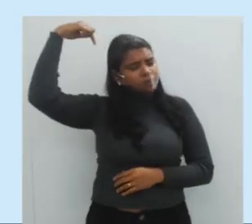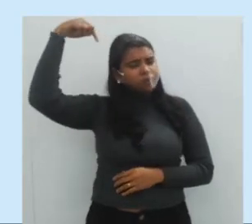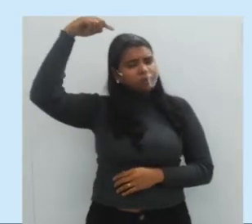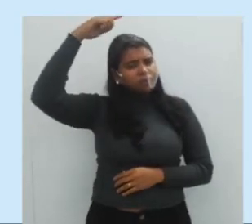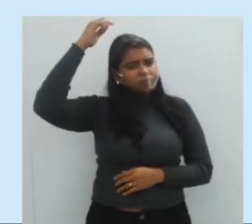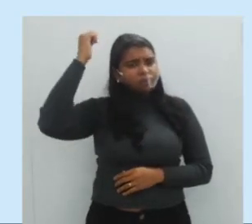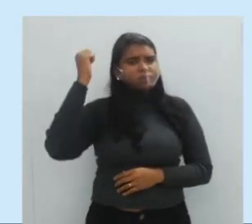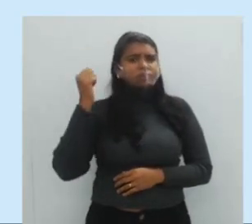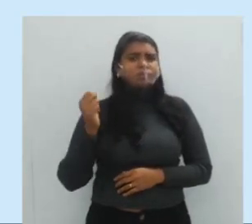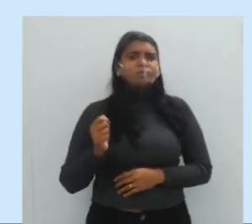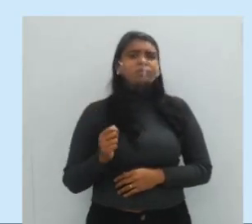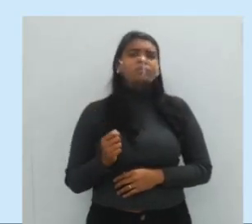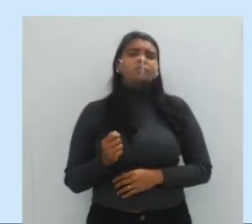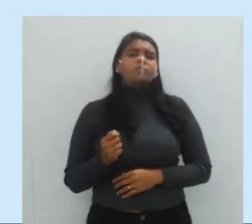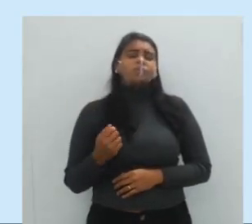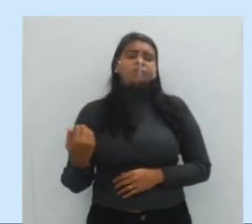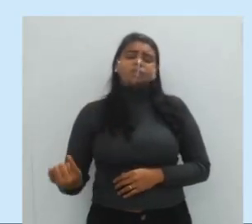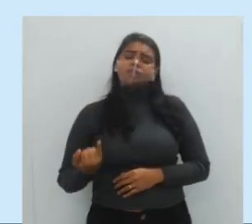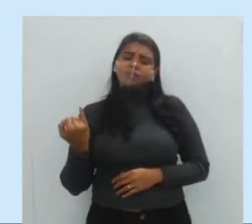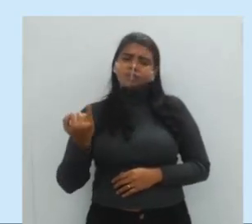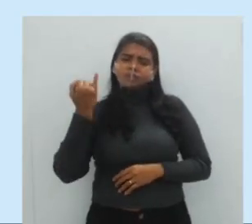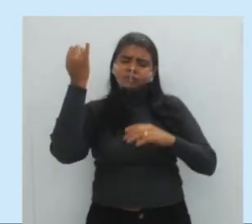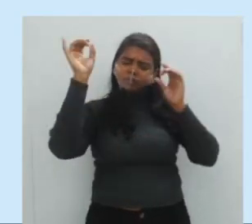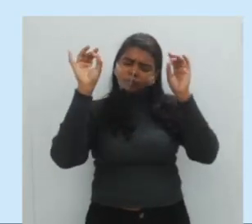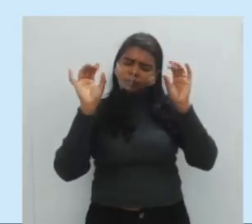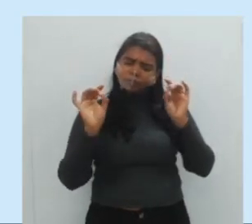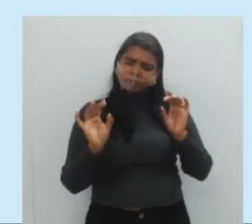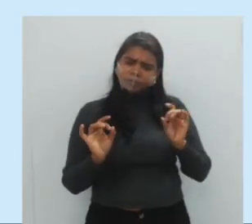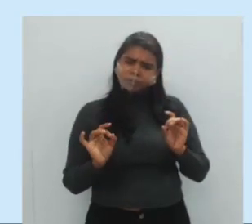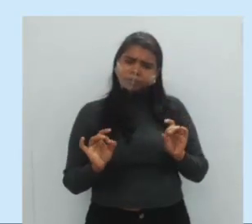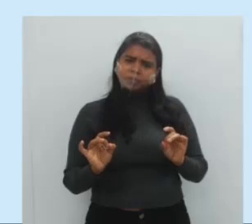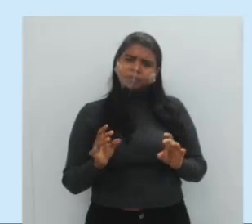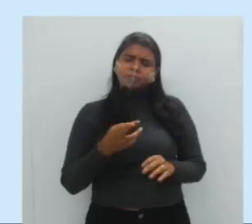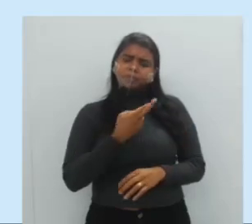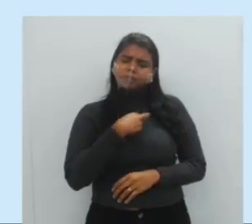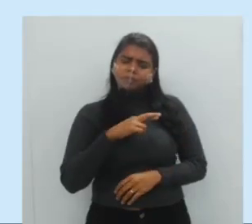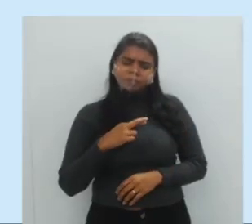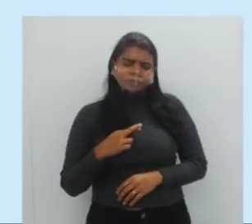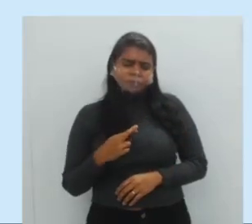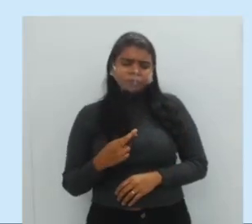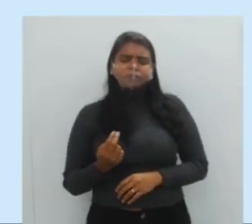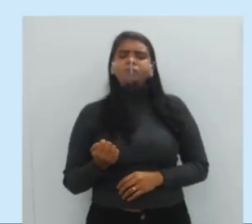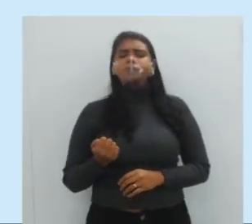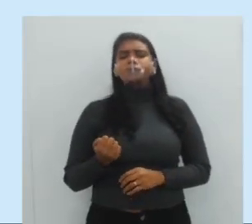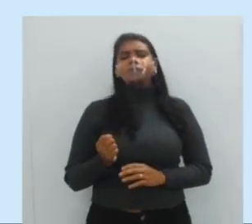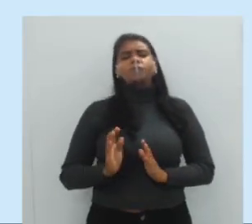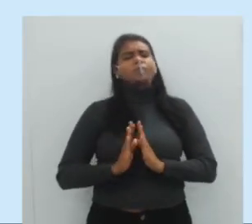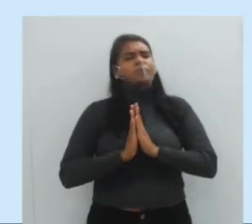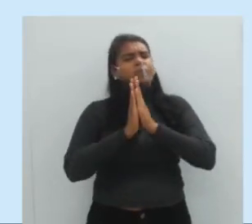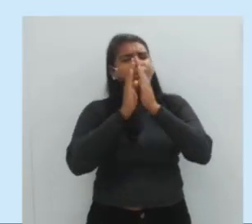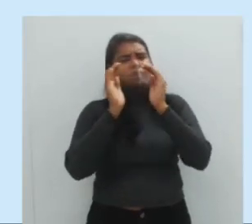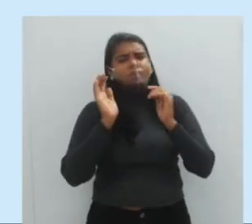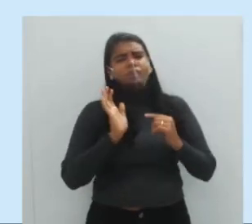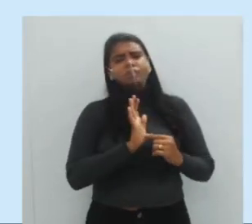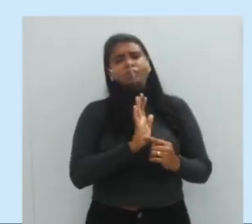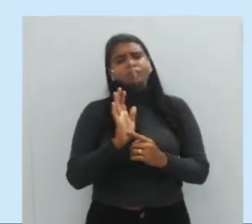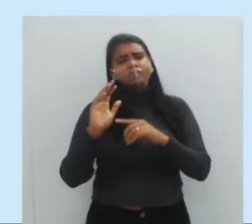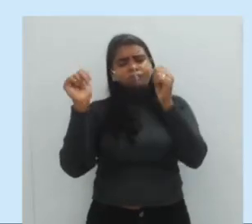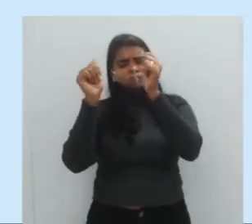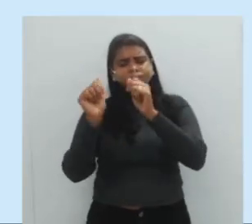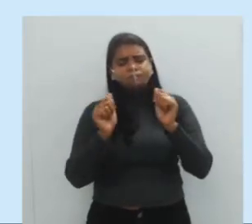que são caros, importantes para ela, ou seja, tem todo o seu ritual, certo? Que